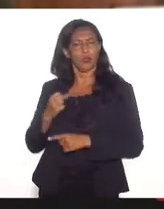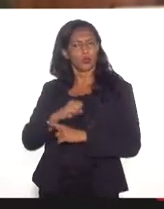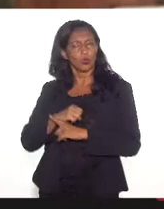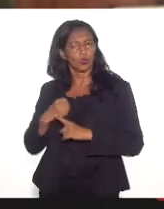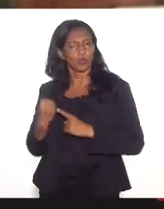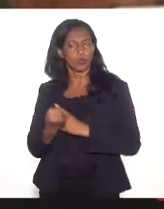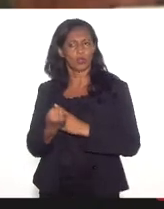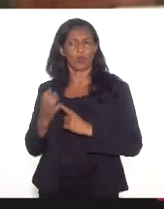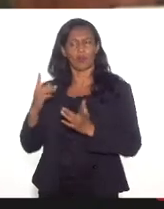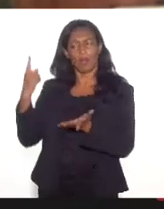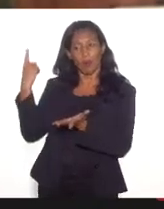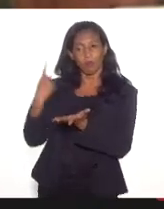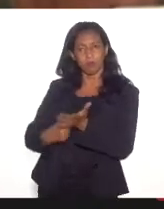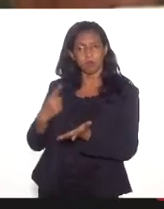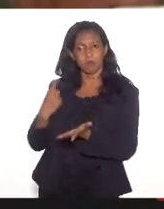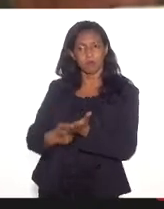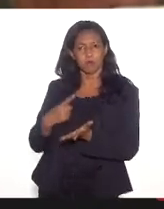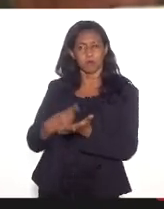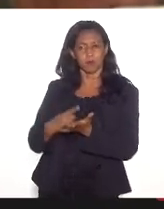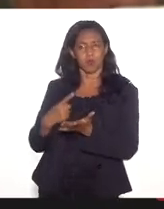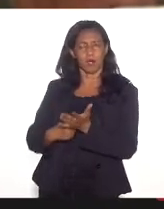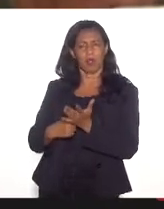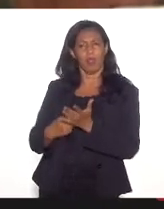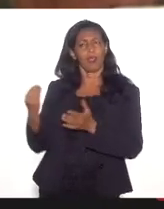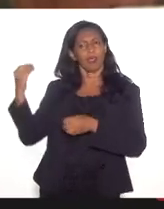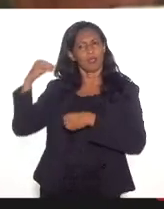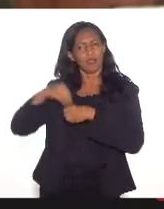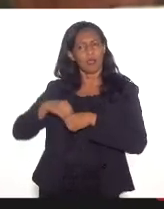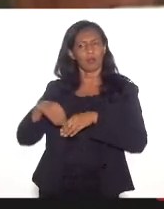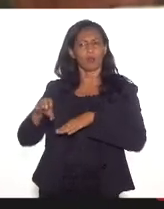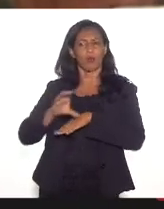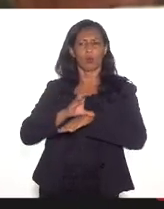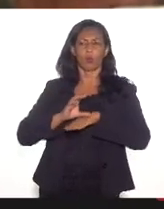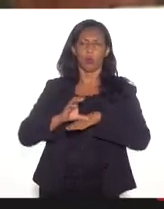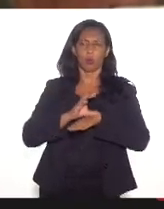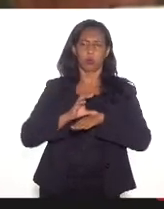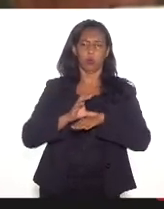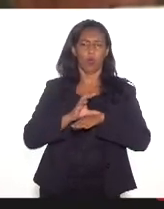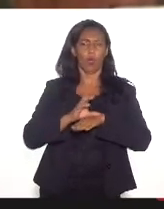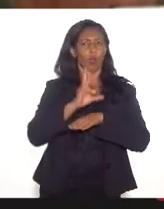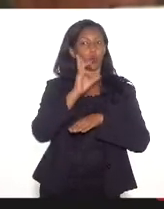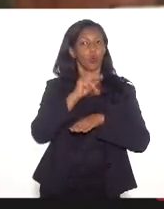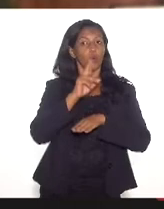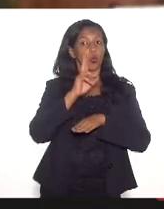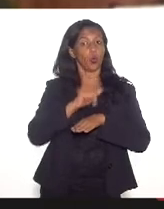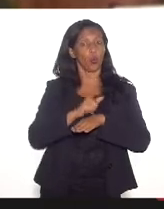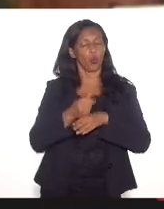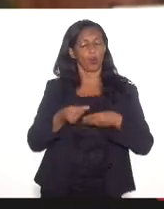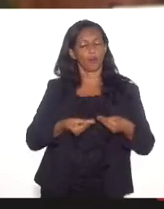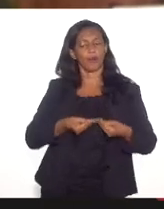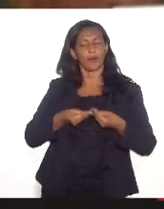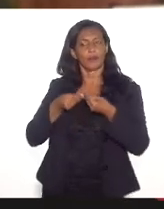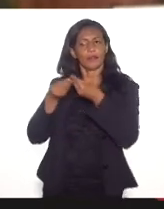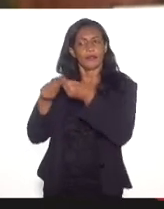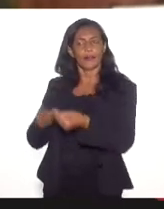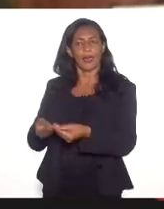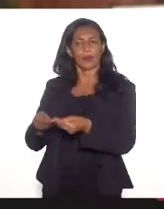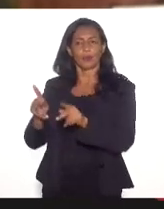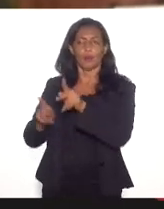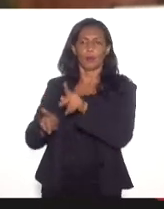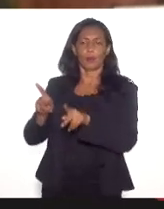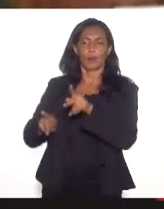ou comprometido na Constituição brasileira, mas que nunca foi entregue inteiramente à nossa